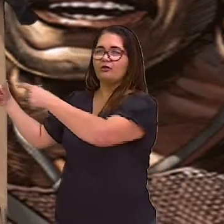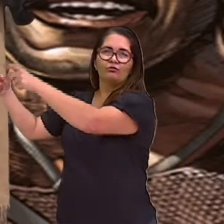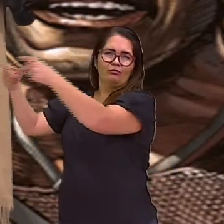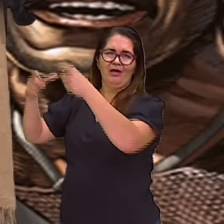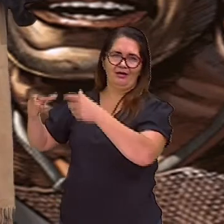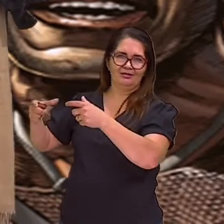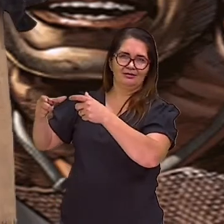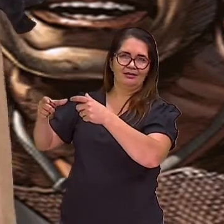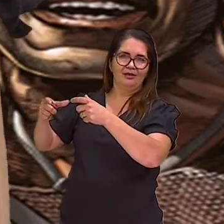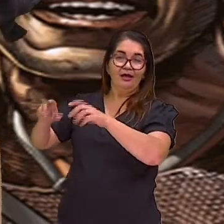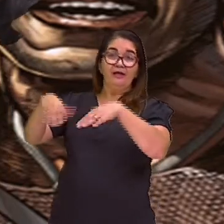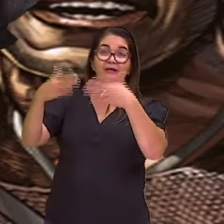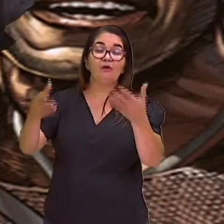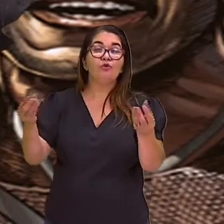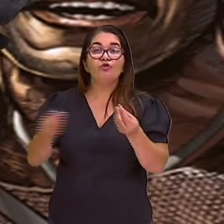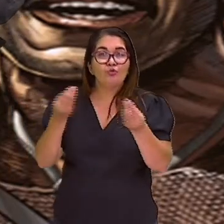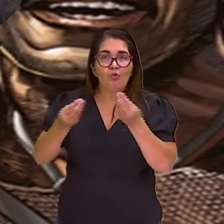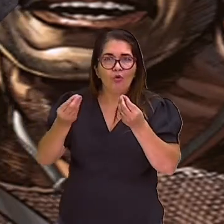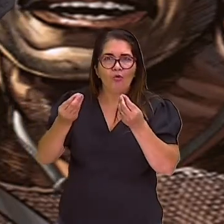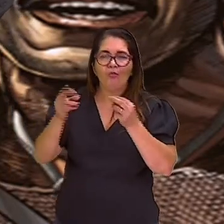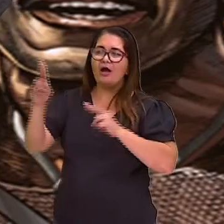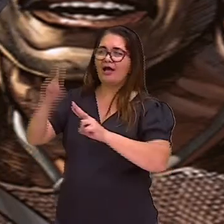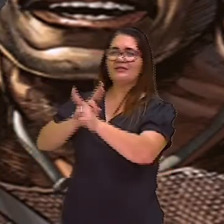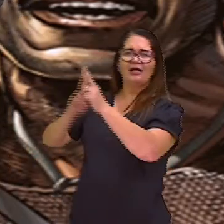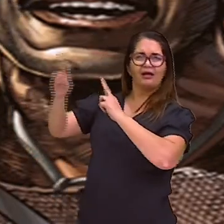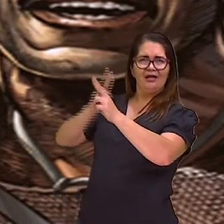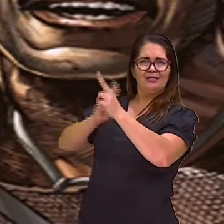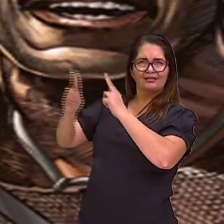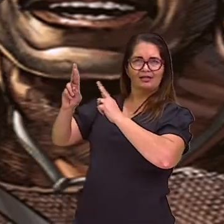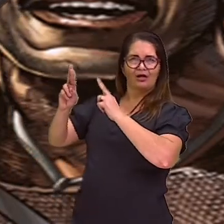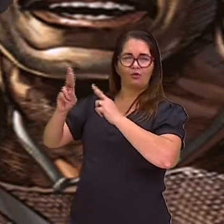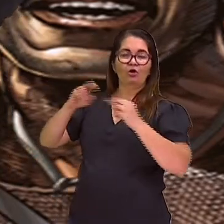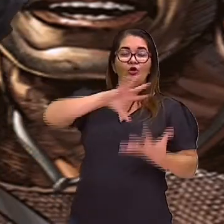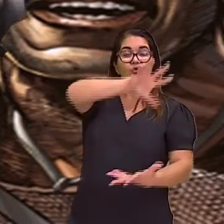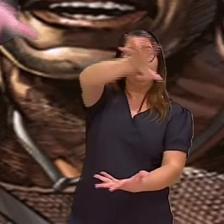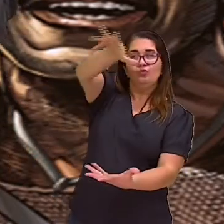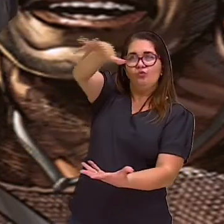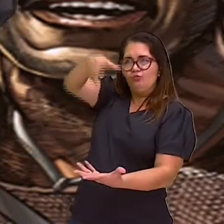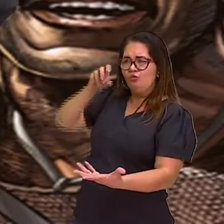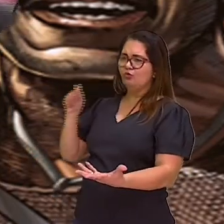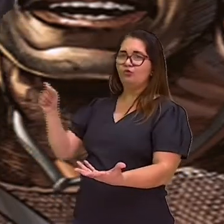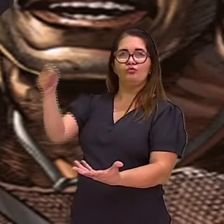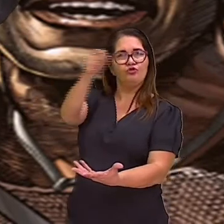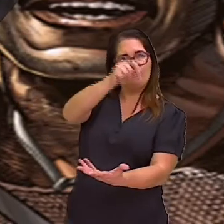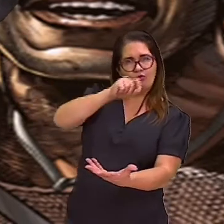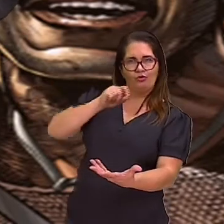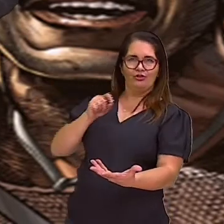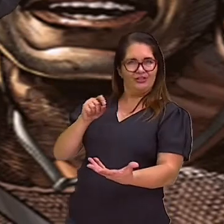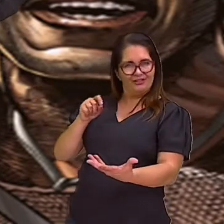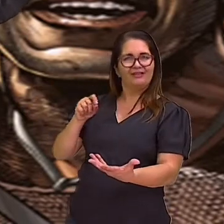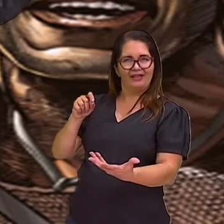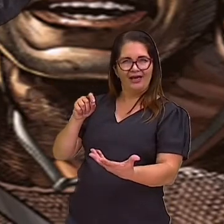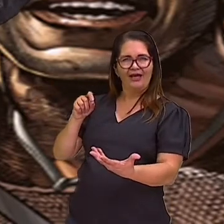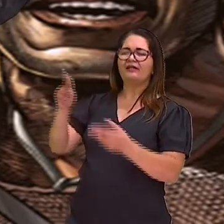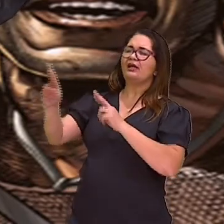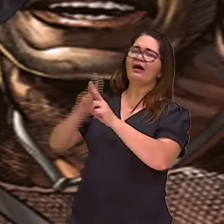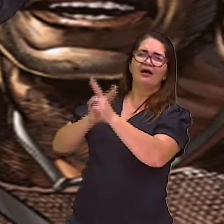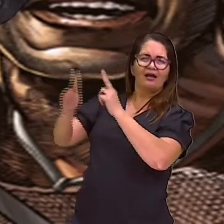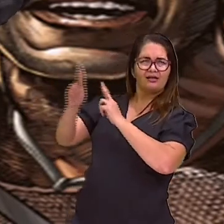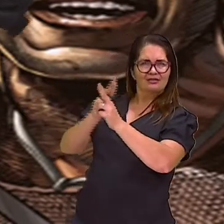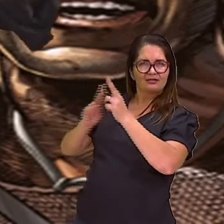mundo dá voltas e são adoradas pelos povos